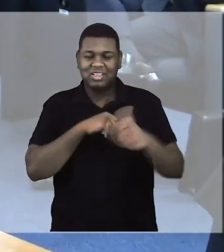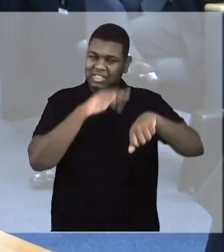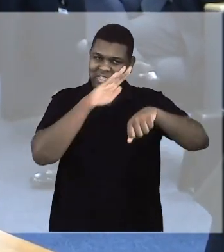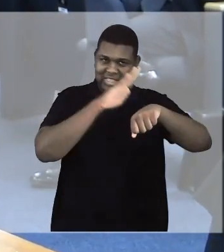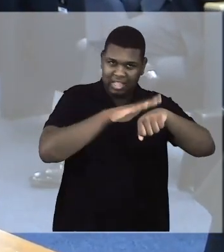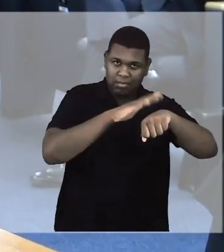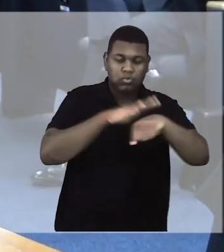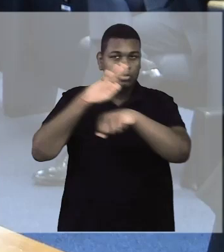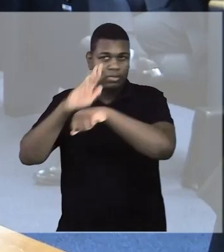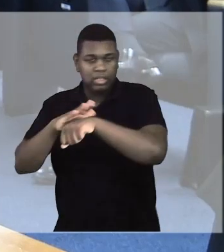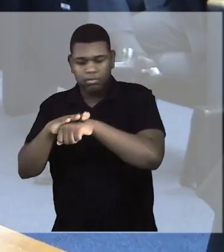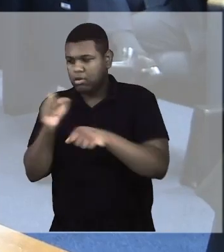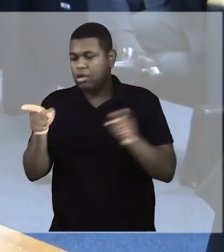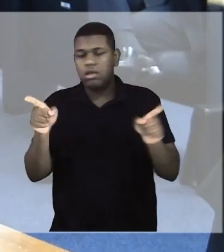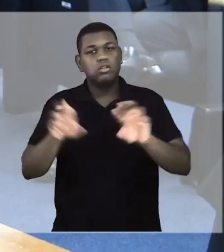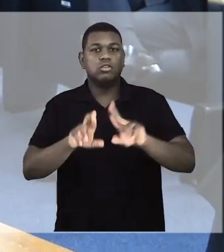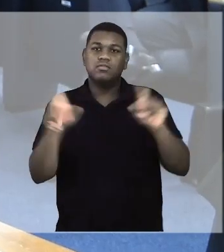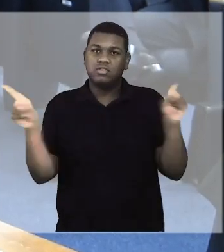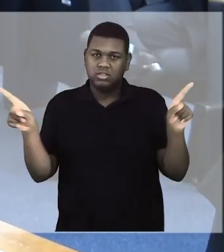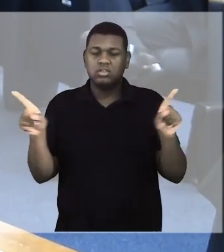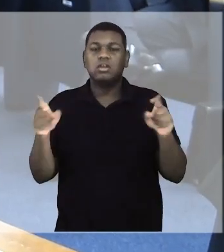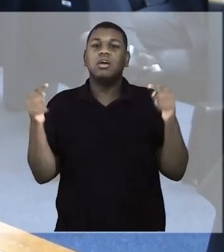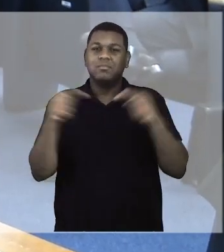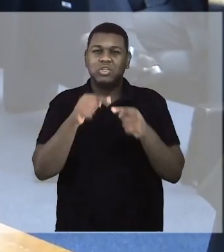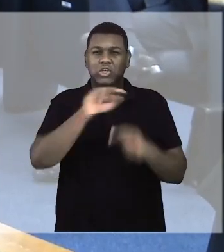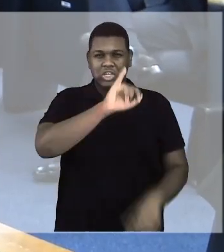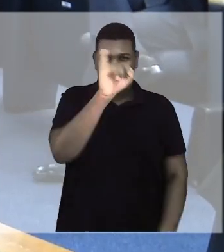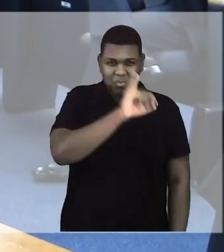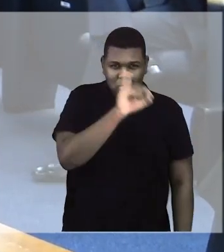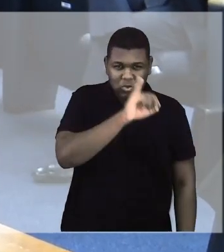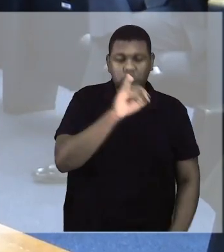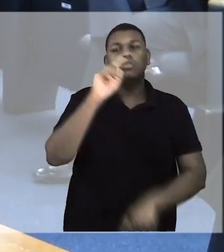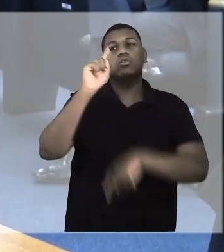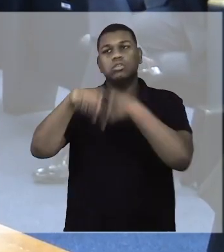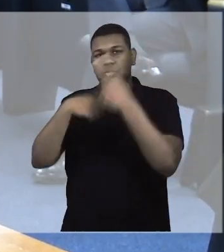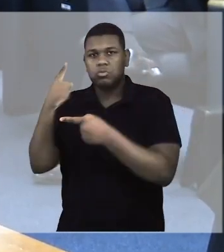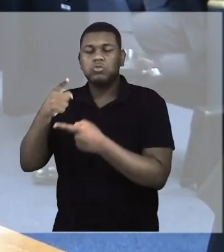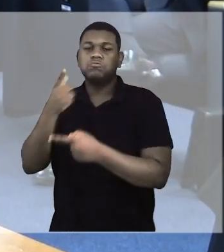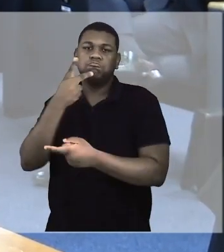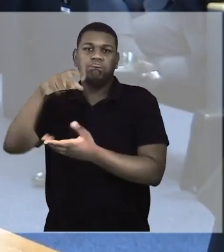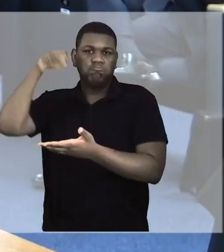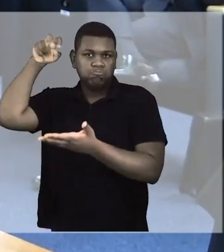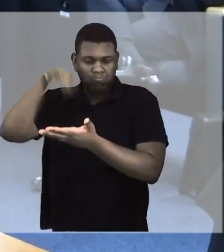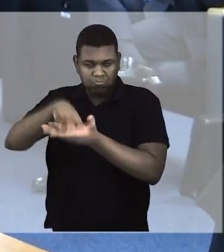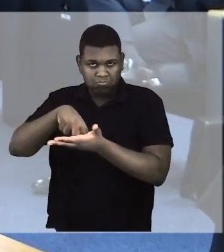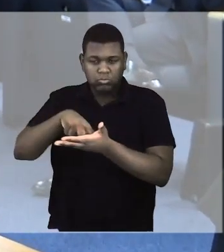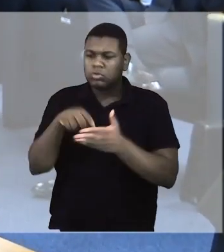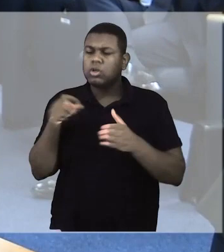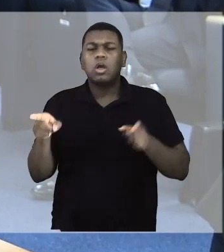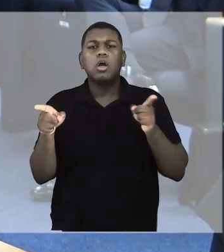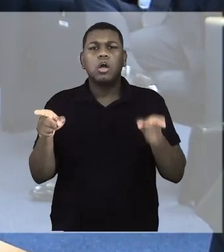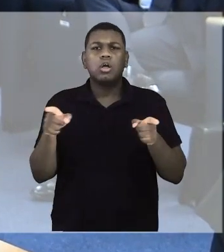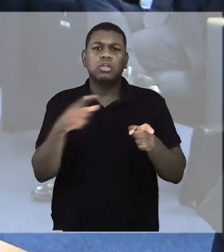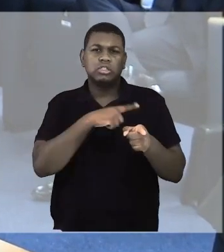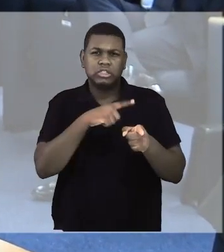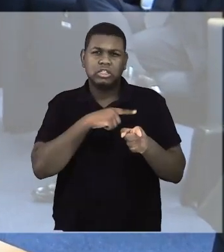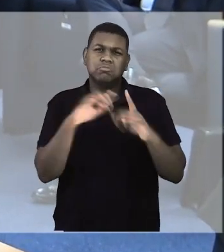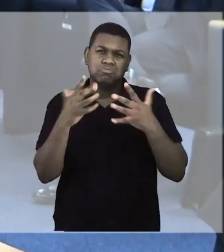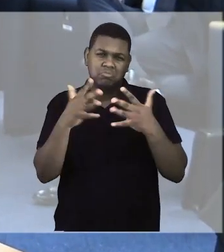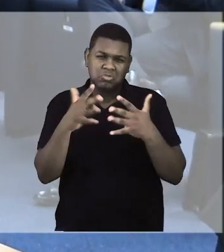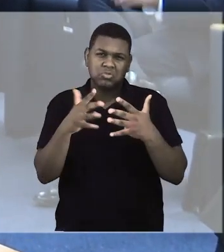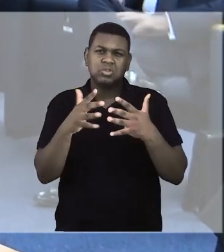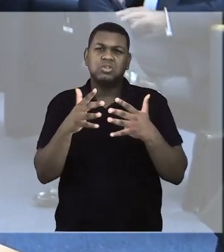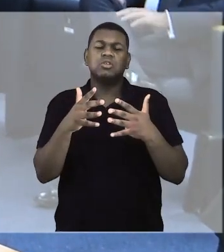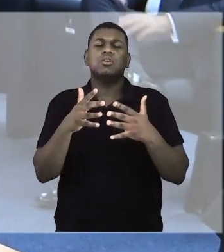benéfica. Então, Excelências, nós temos o lapso temporal entre o lançamento definitivo do tributo e o recebimento